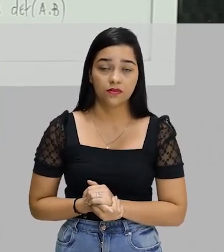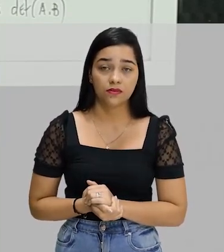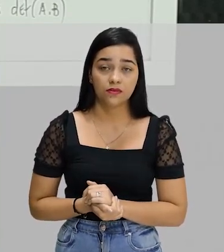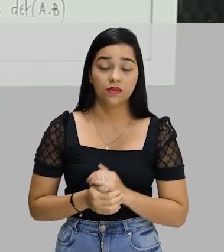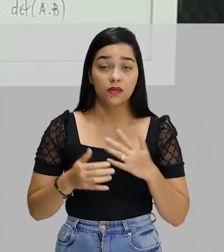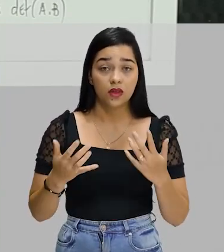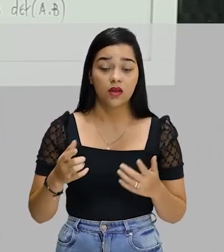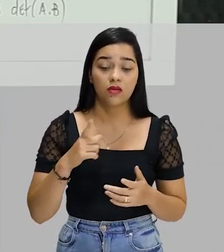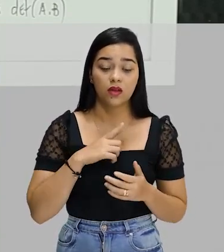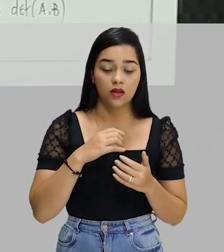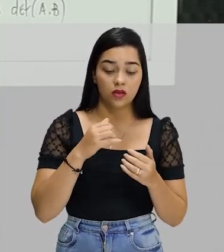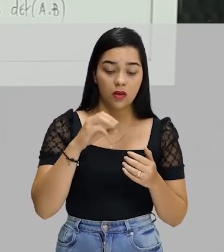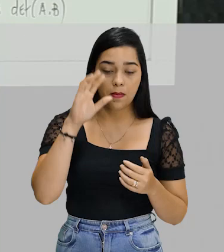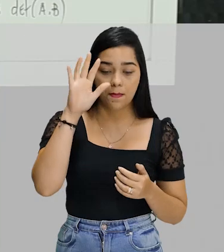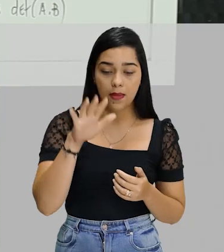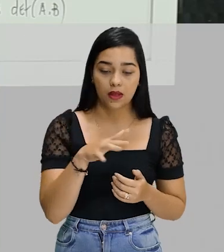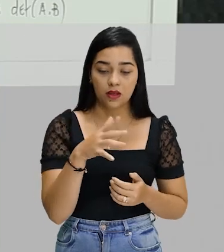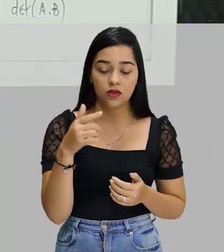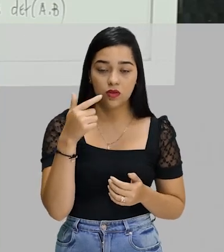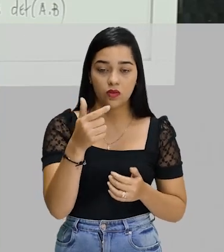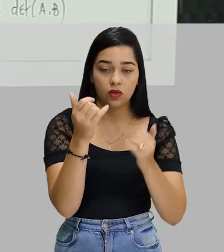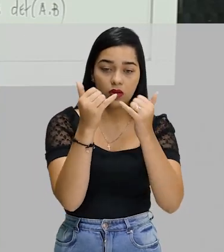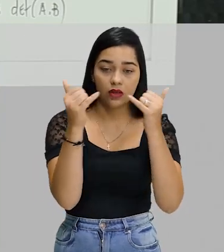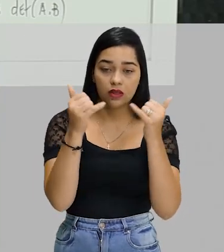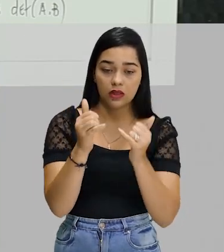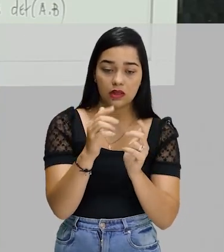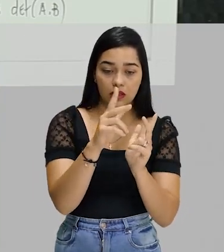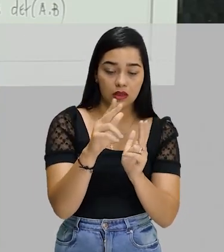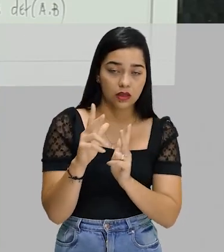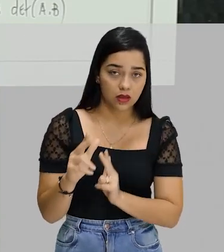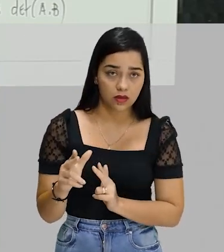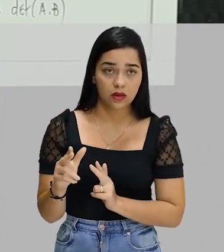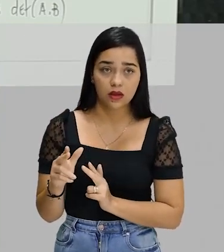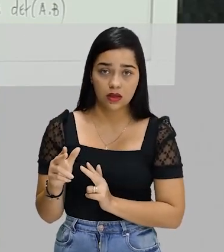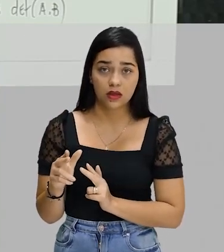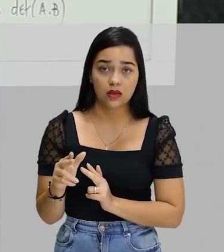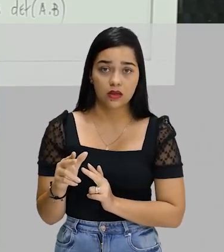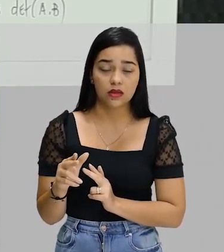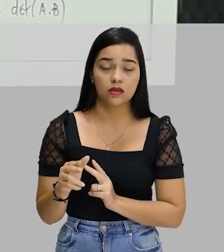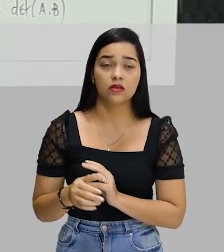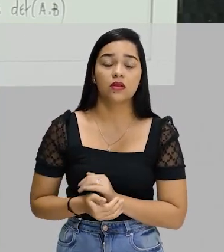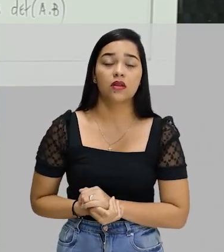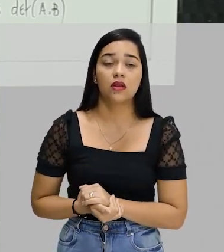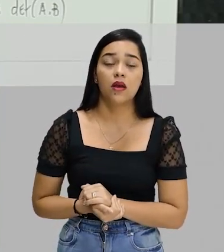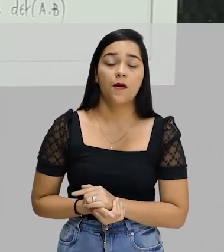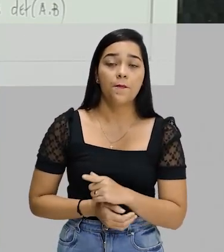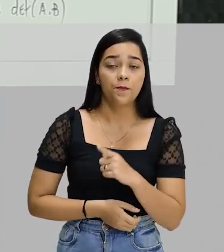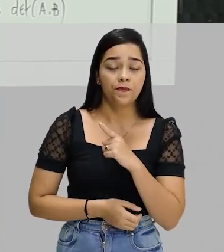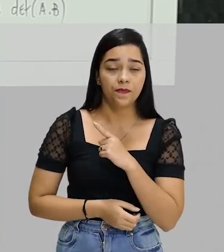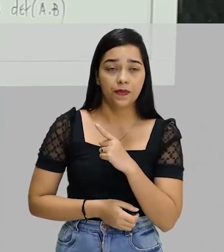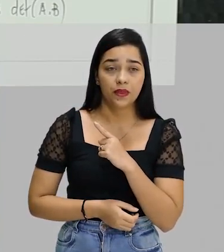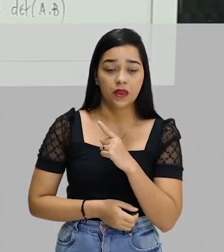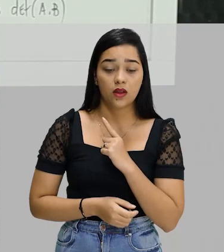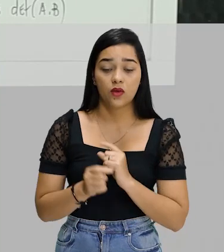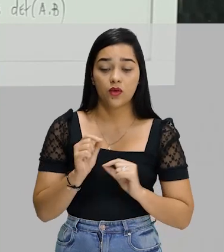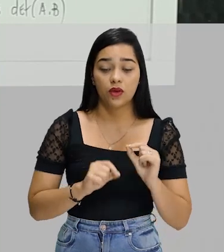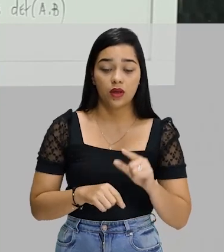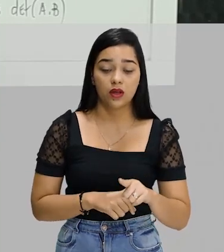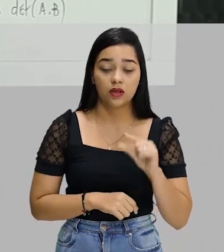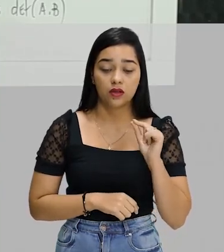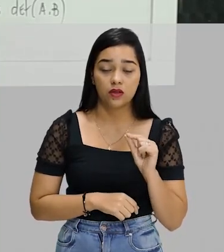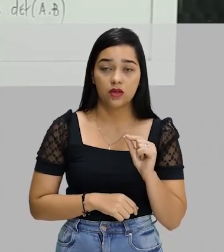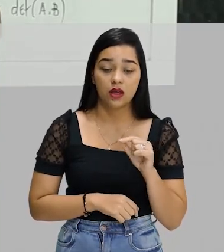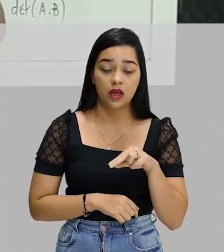Então, quando duas matrizes tiver duas linhas ou duas colunas iguais, então eu tenho que o determinante